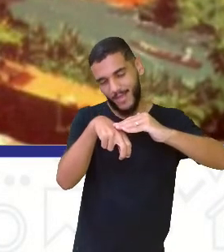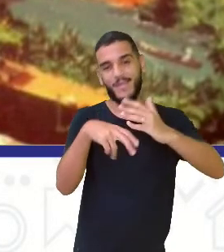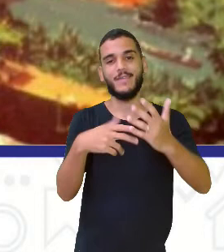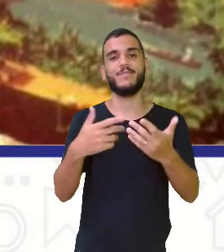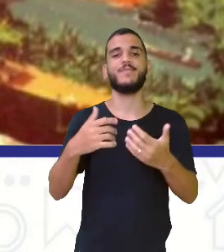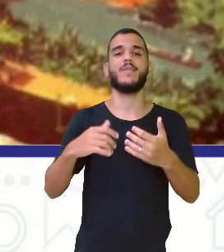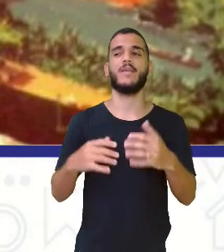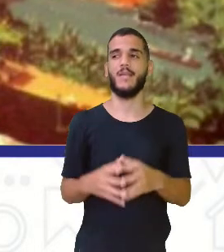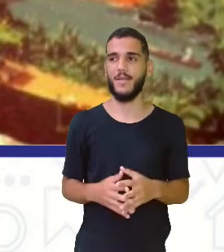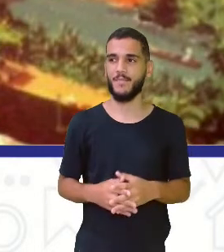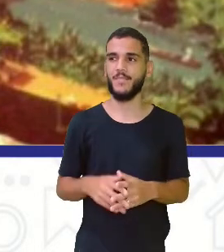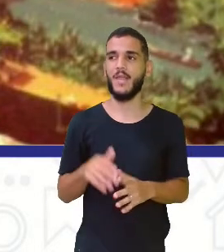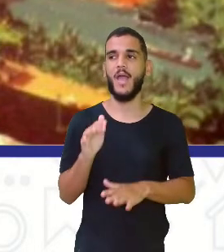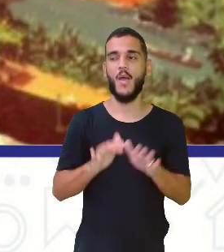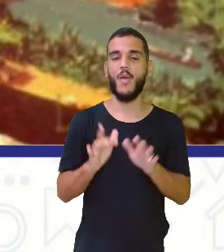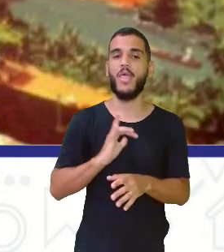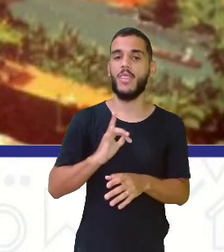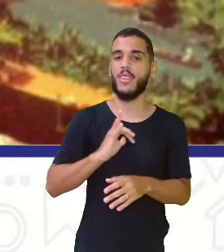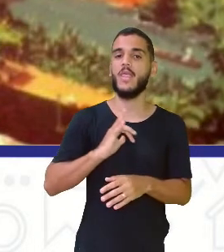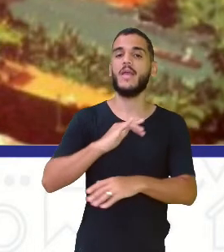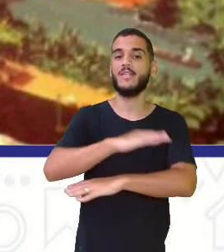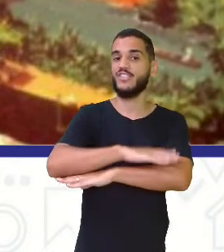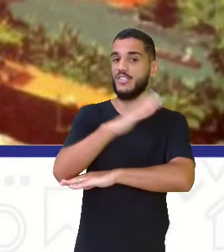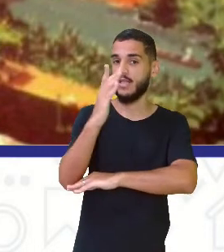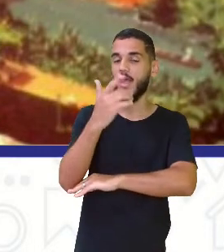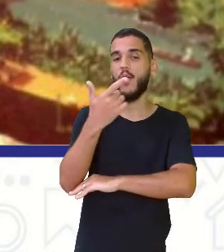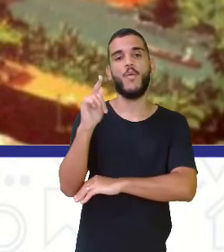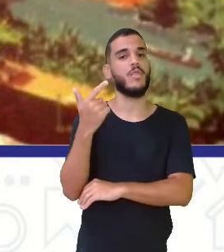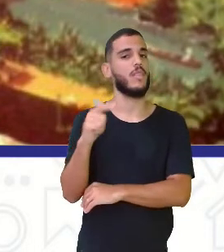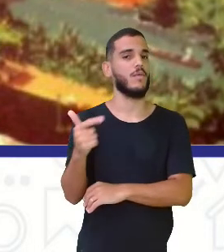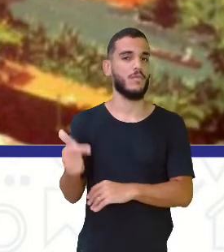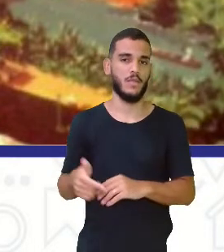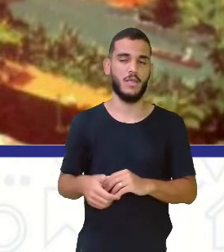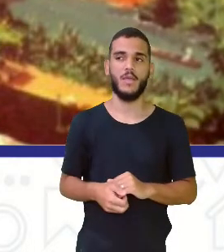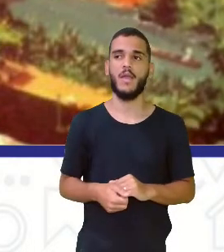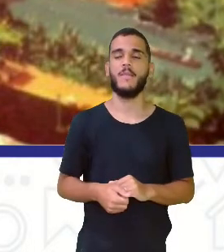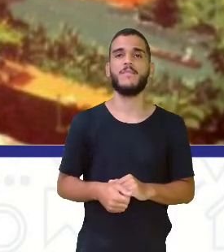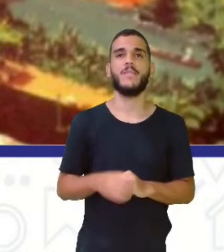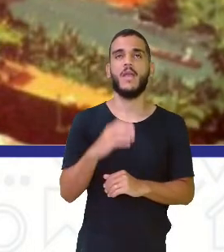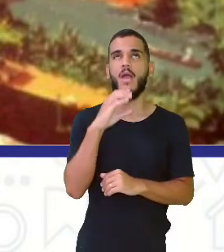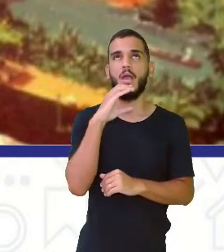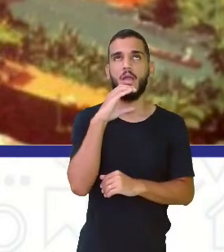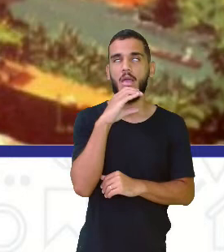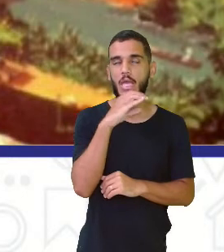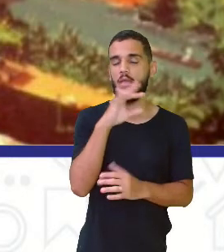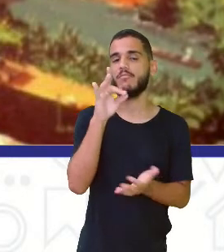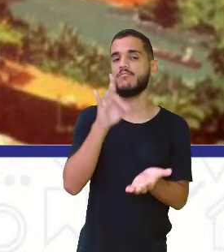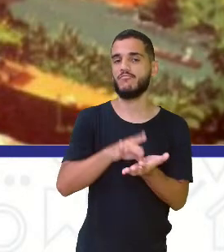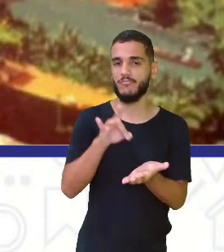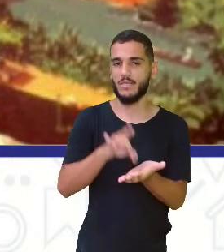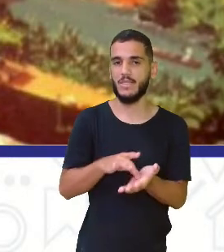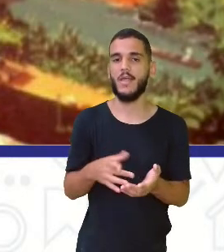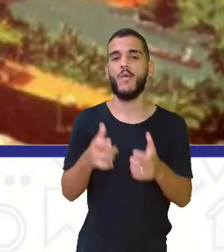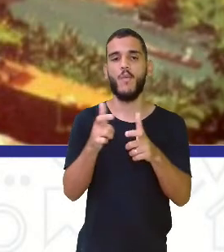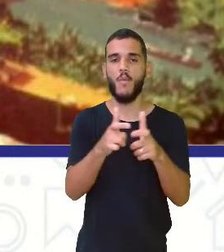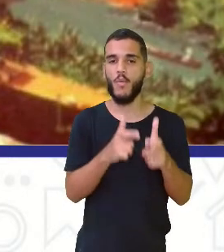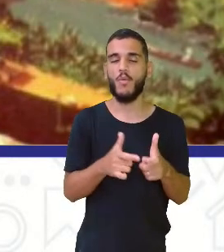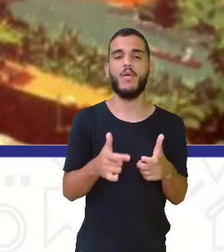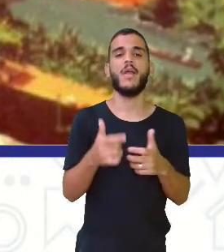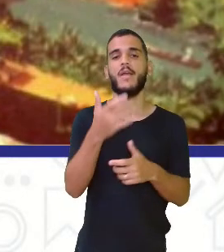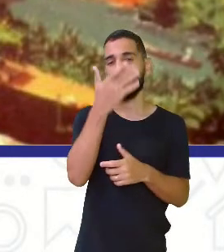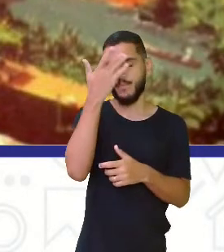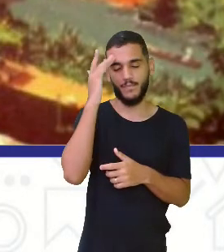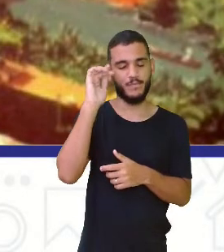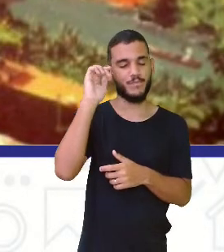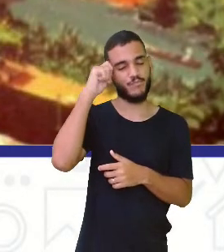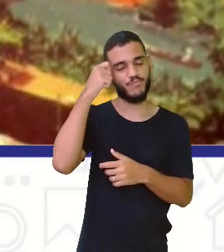algumas tinham essas janelinhas, mas outras não, né? Então a gente tinha aí o local onde ficavam os escravos,